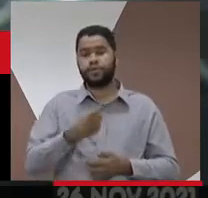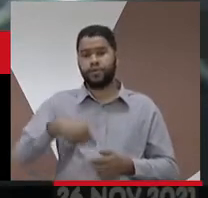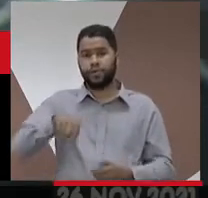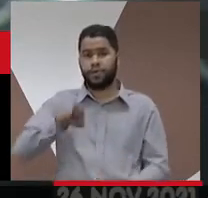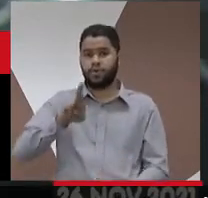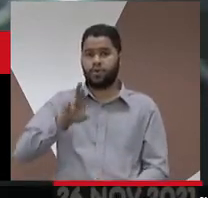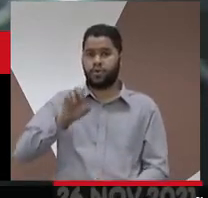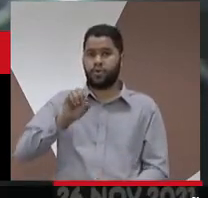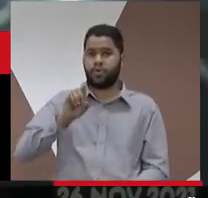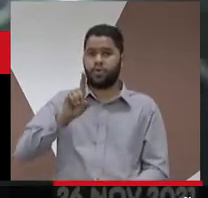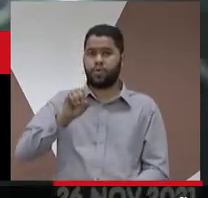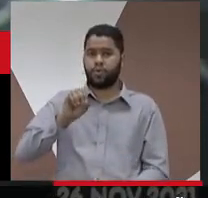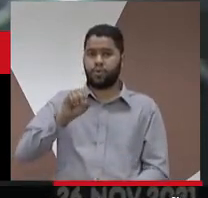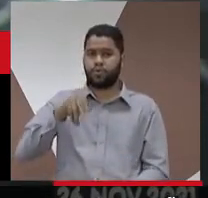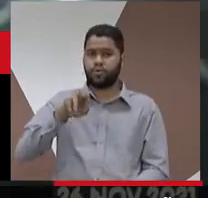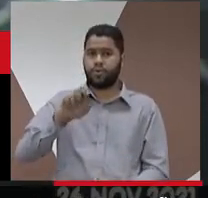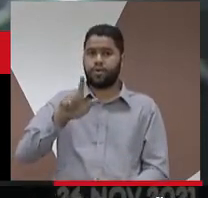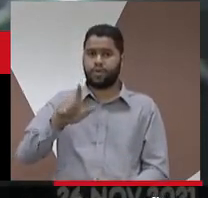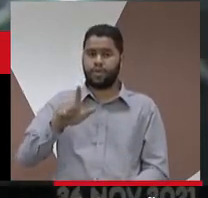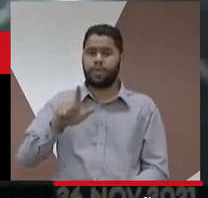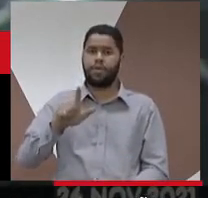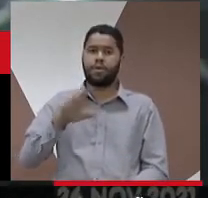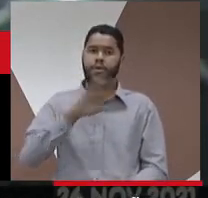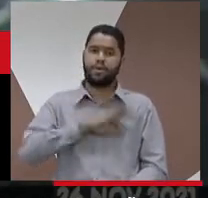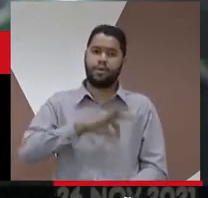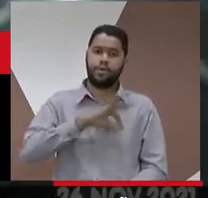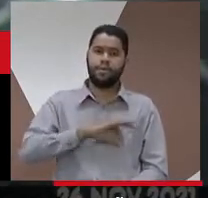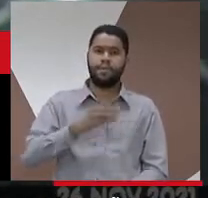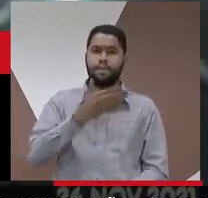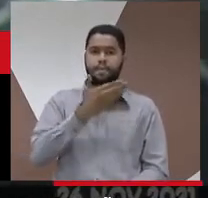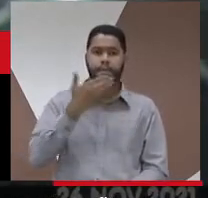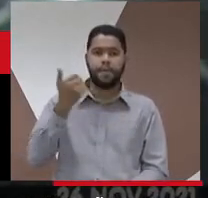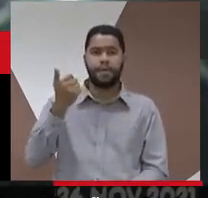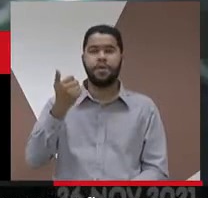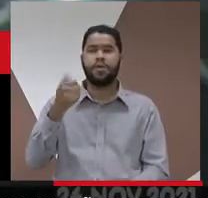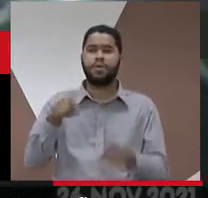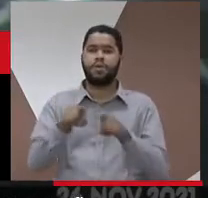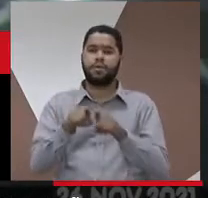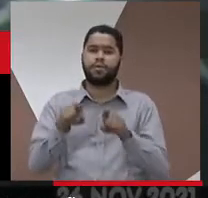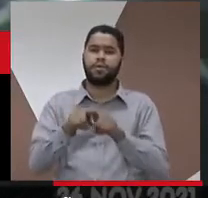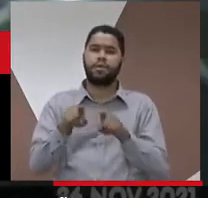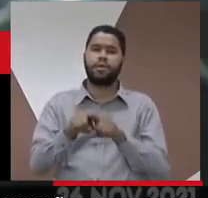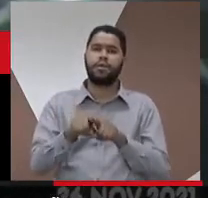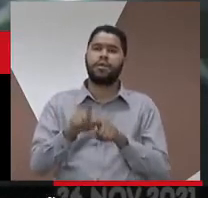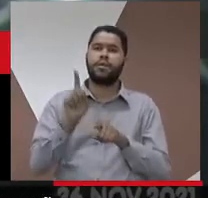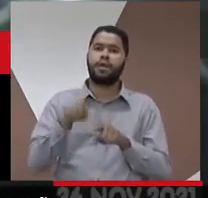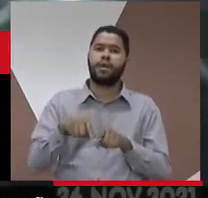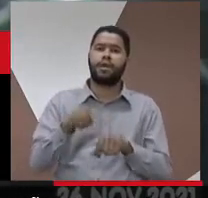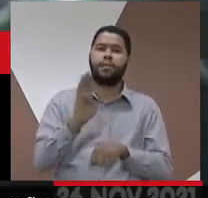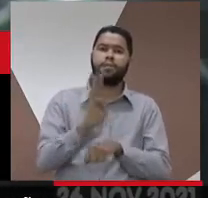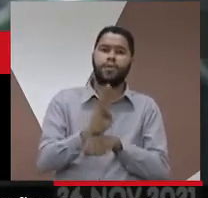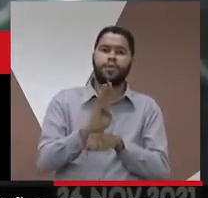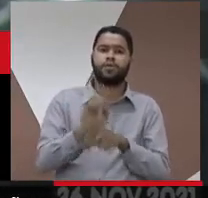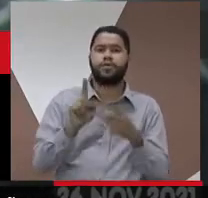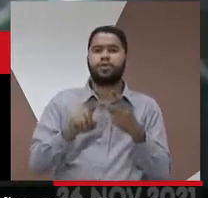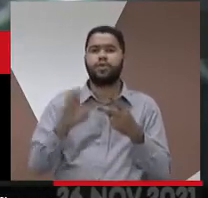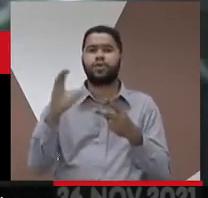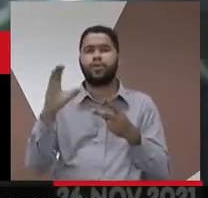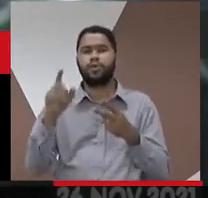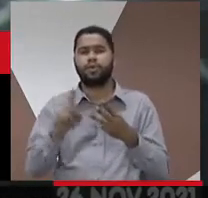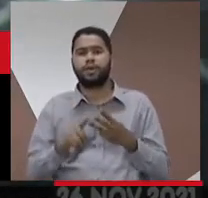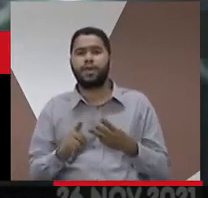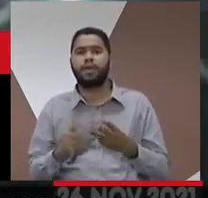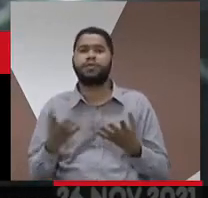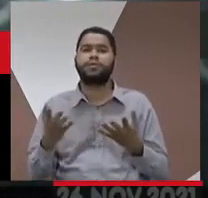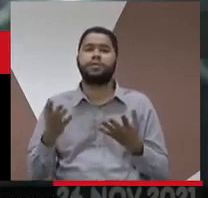Rodoanel, que atenda, melhor dizendo, esses municípios, e atende Contagem de Betim, vai ficar 14 quilômetros para nos